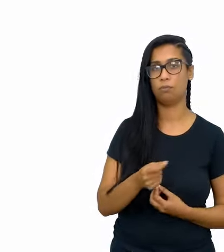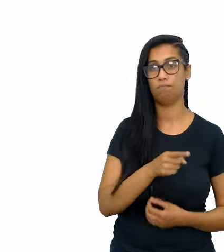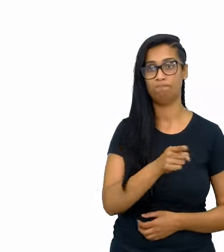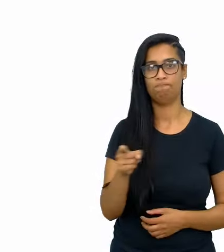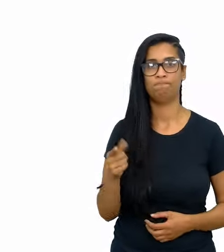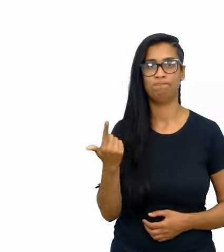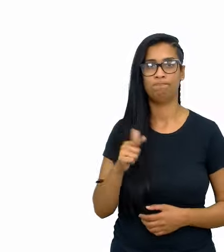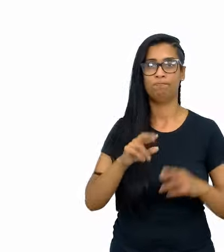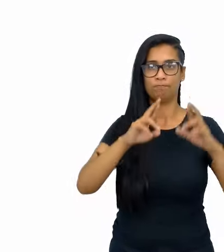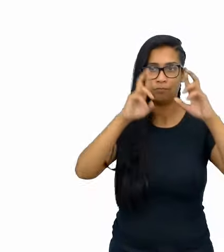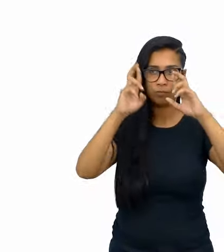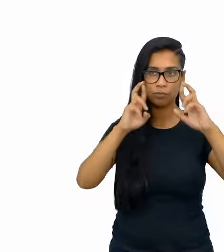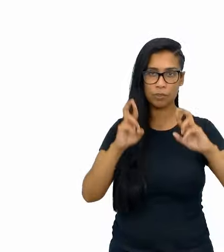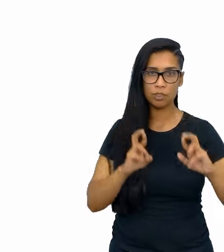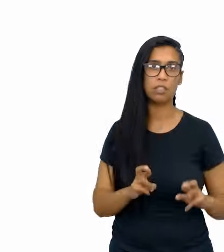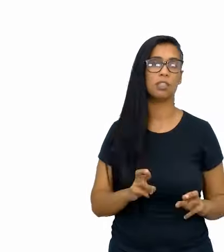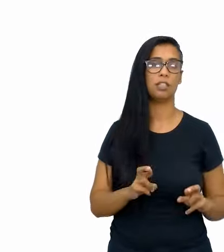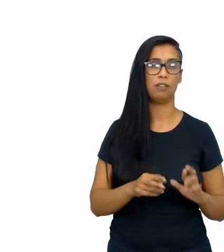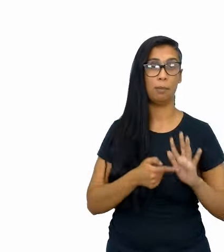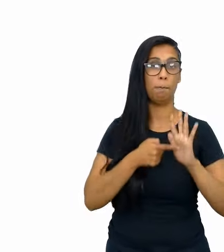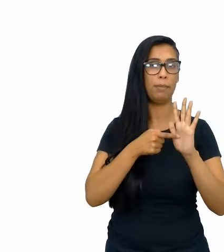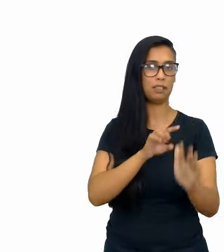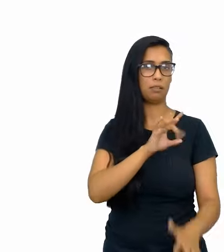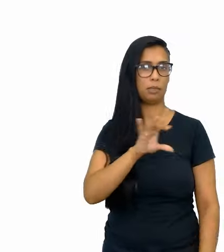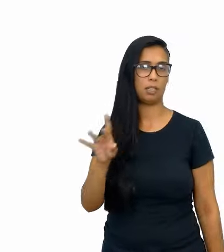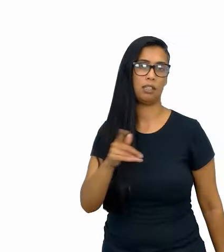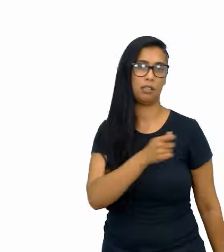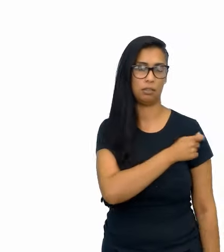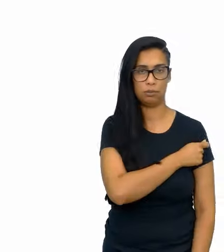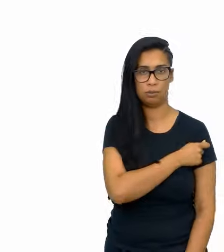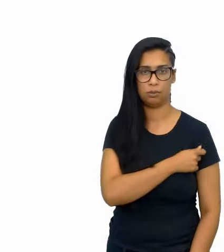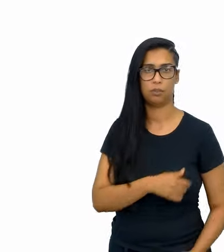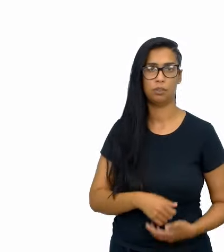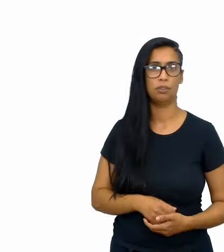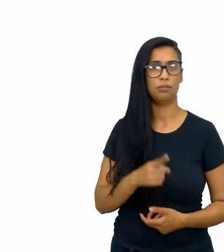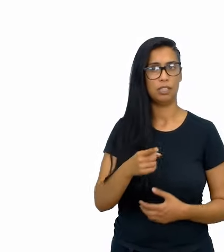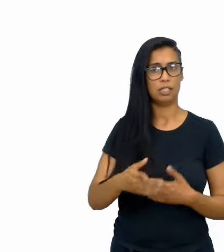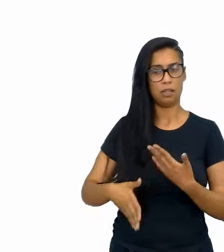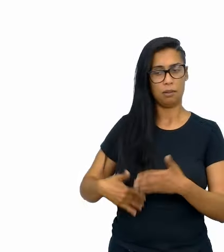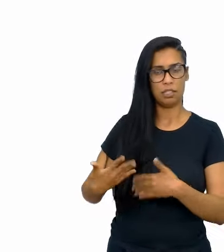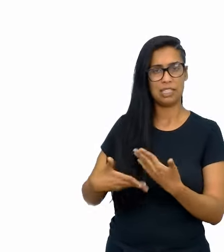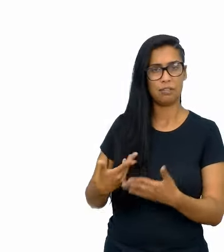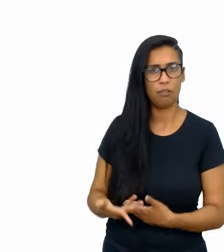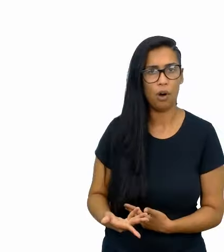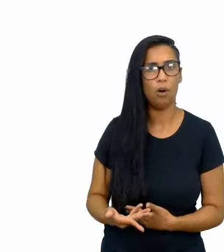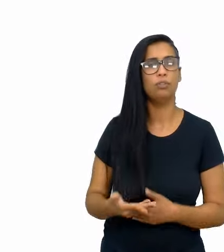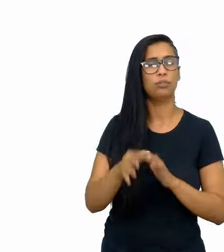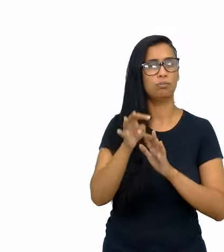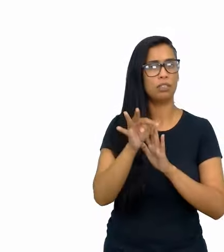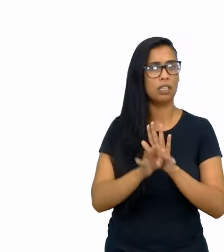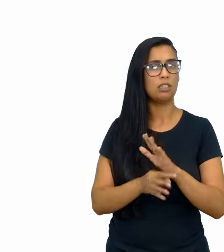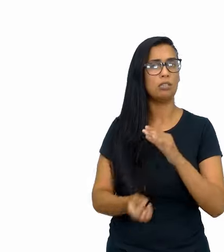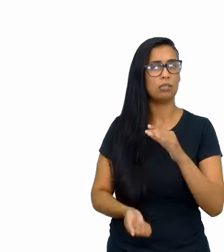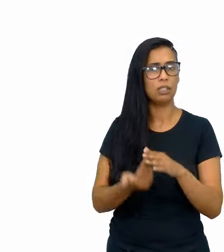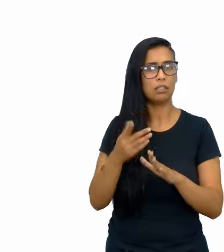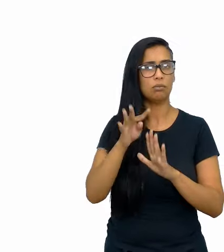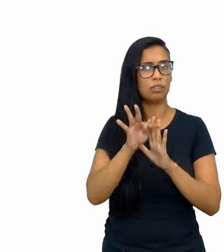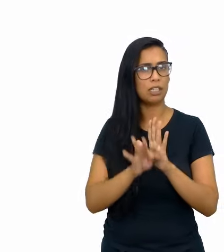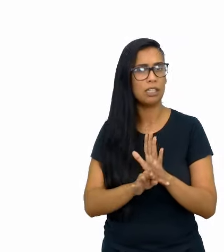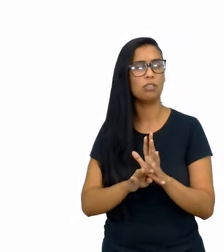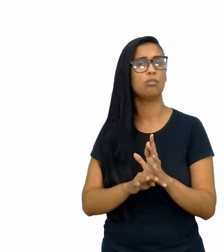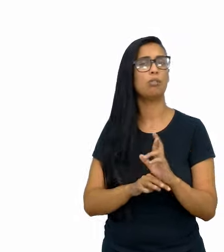visível para os meus estudantes, né? Então, ao produzir um relato, é importante que os estudantes tragam